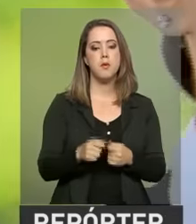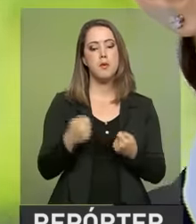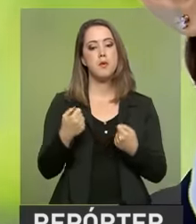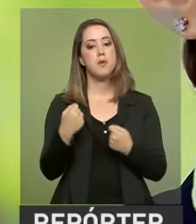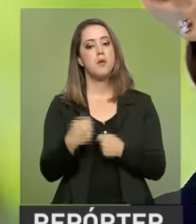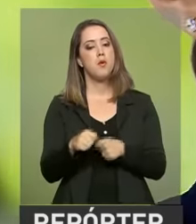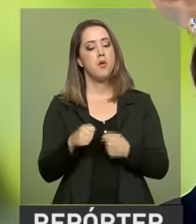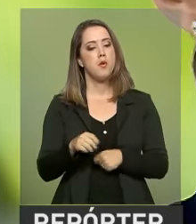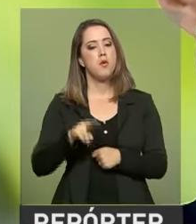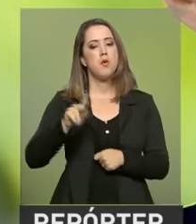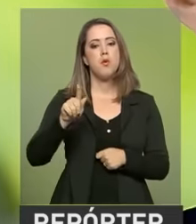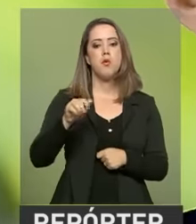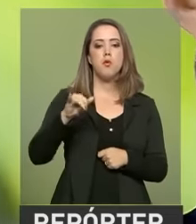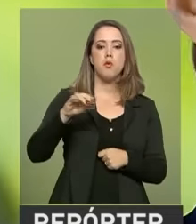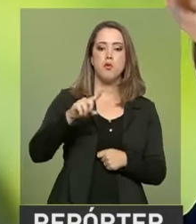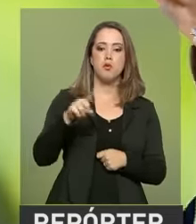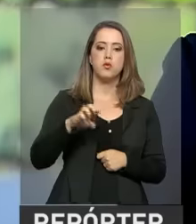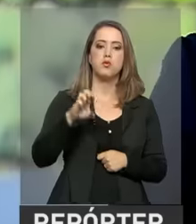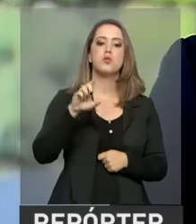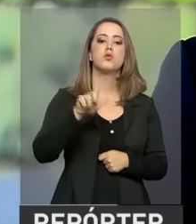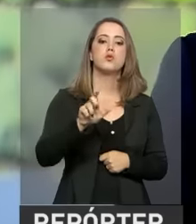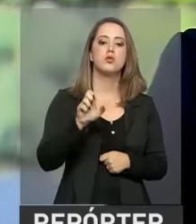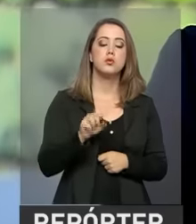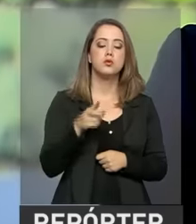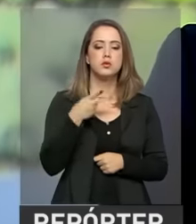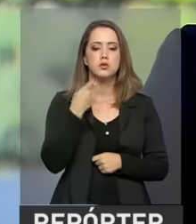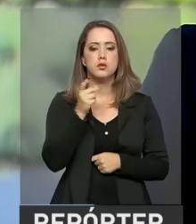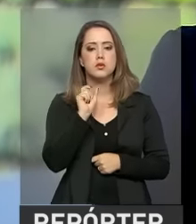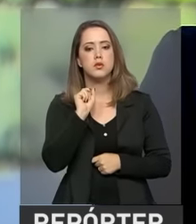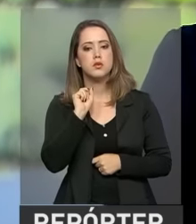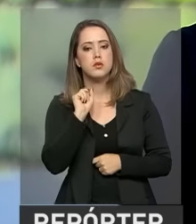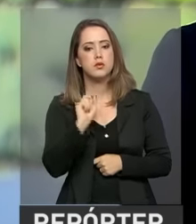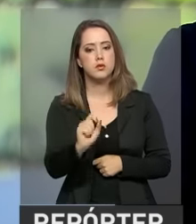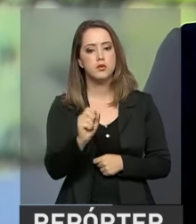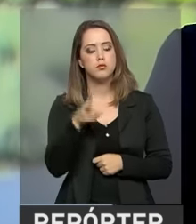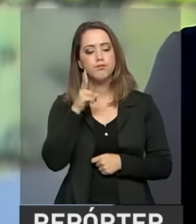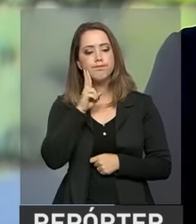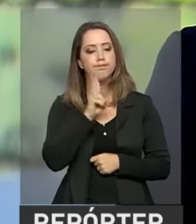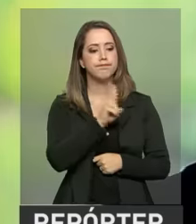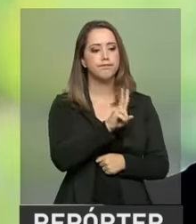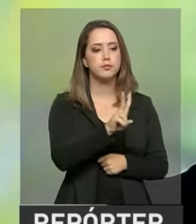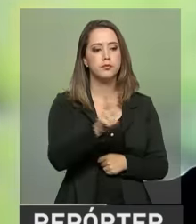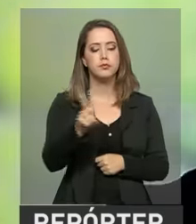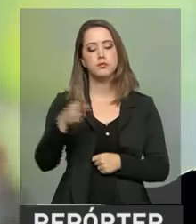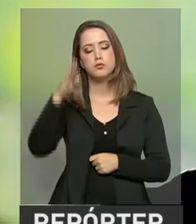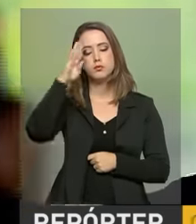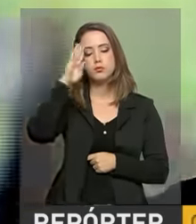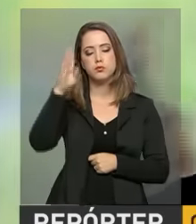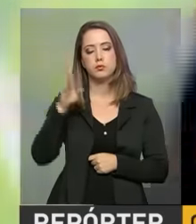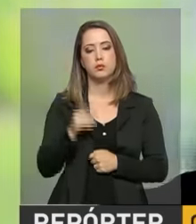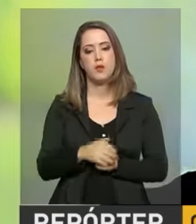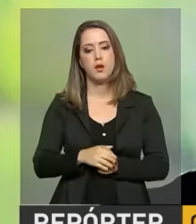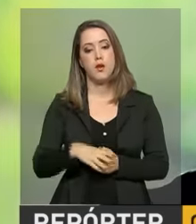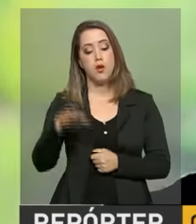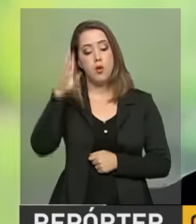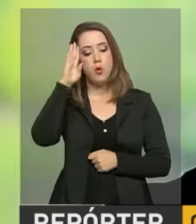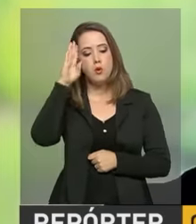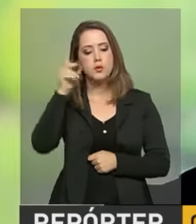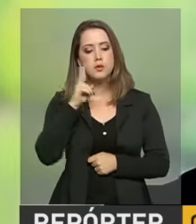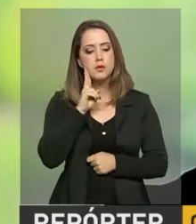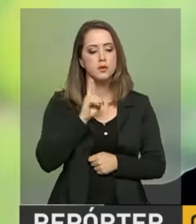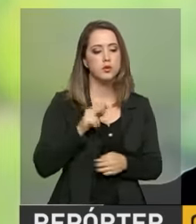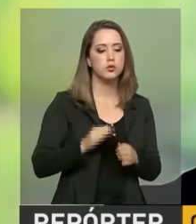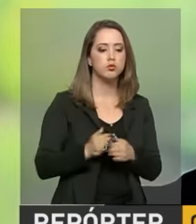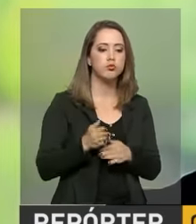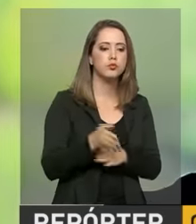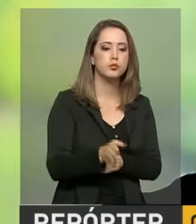de corveta Gisele Alves participou da missão na Costa do Marfim como observadora militar O Observador ou a observadora vai